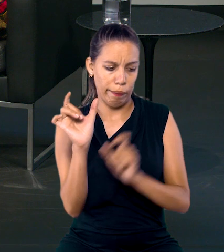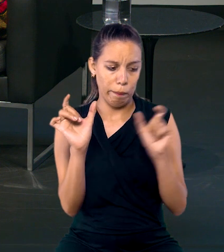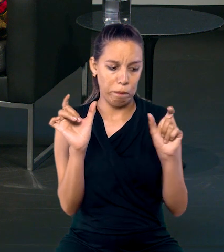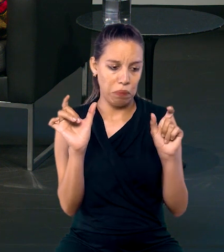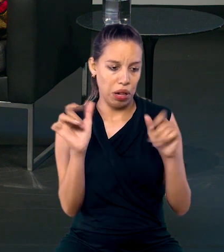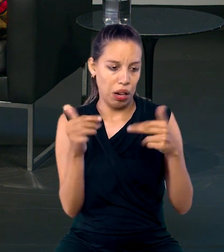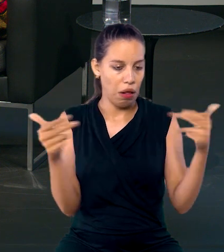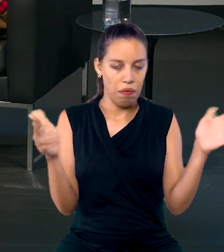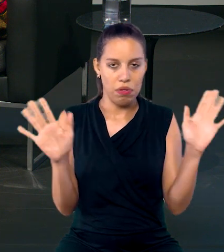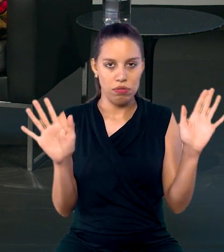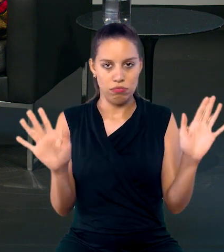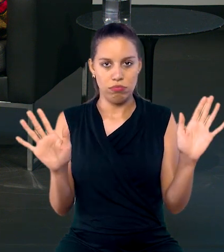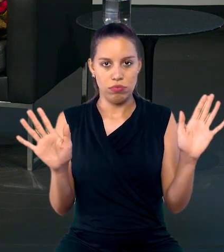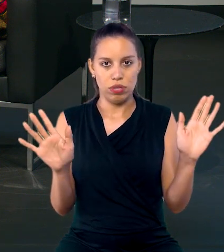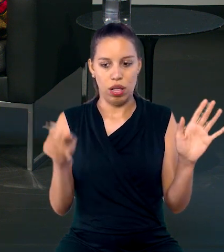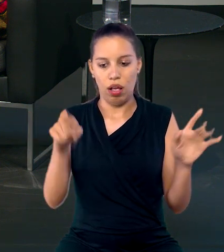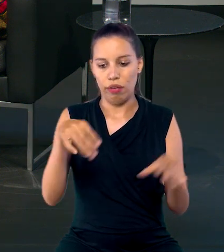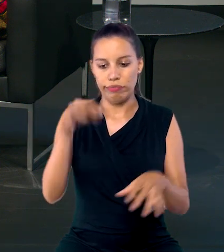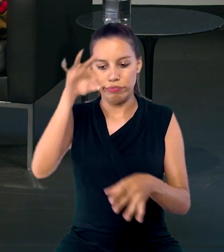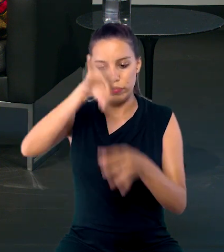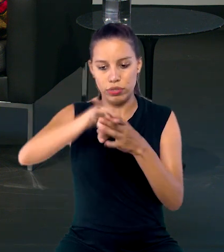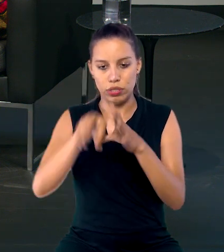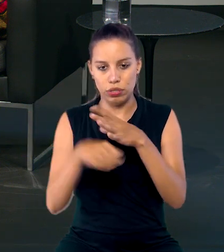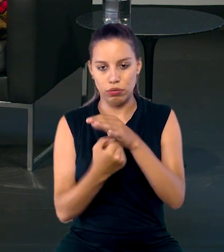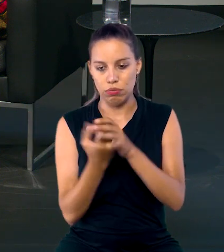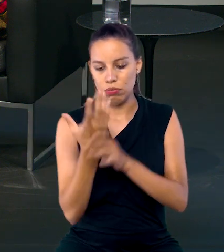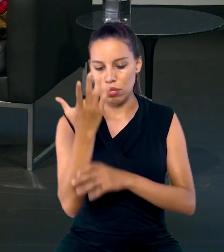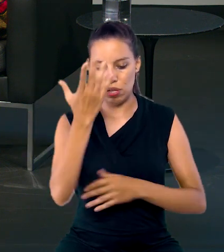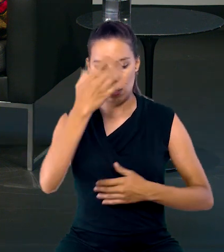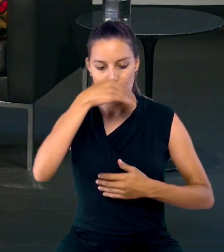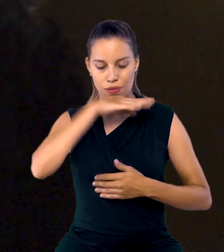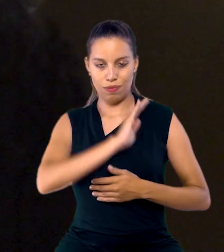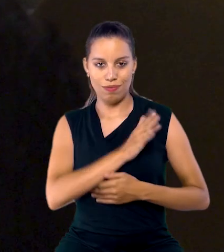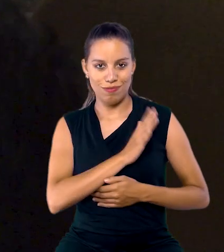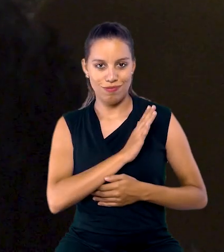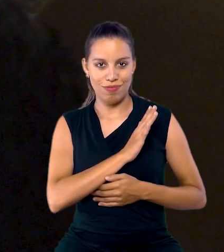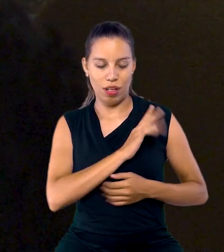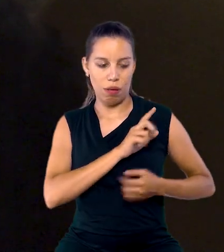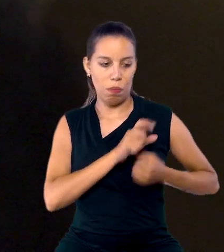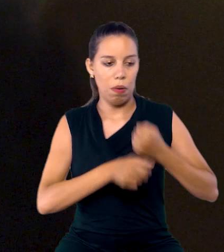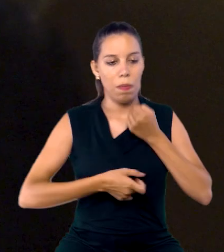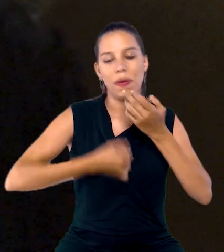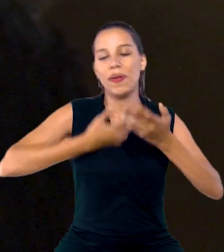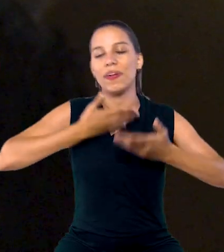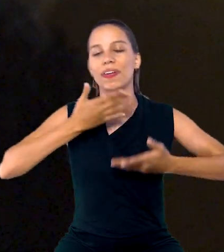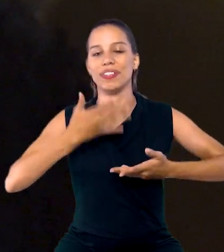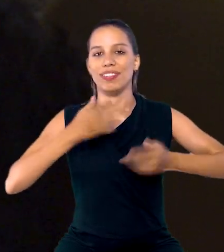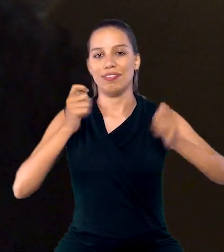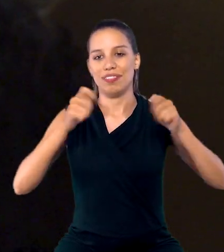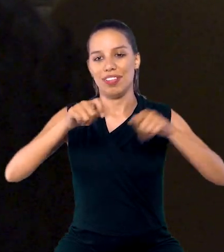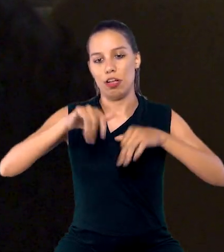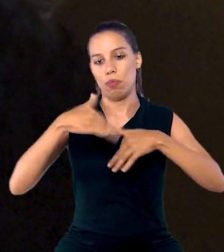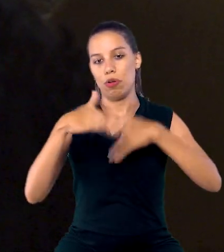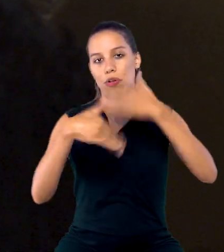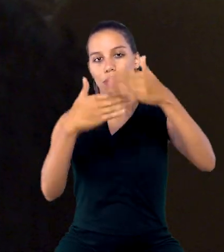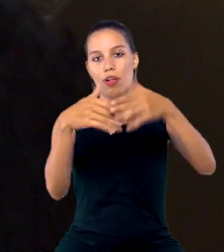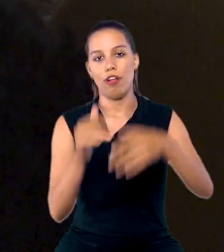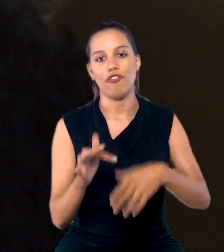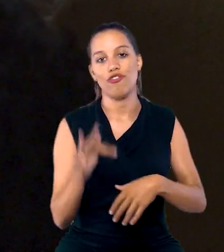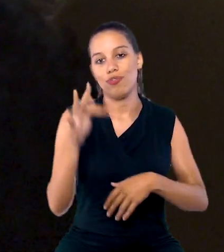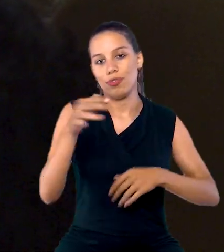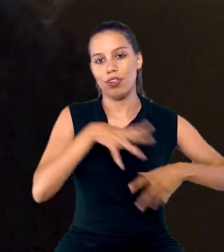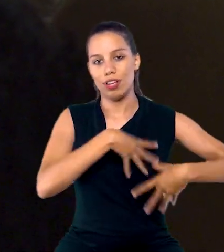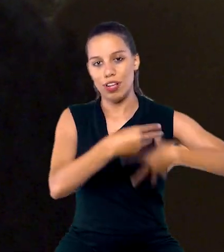Palavra ou palavras, semente para serem plantadas nos nossos corações e germinarem no colo do futuro ancestral para